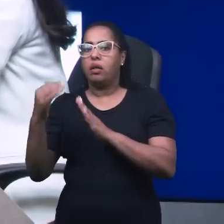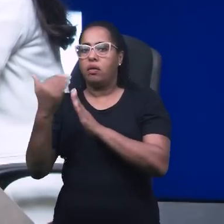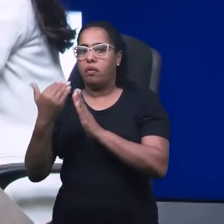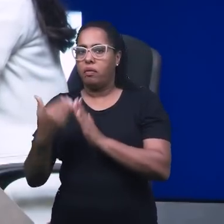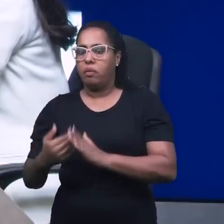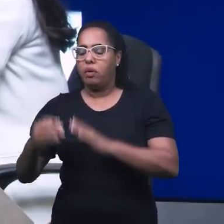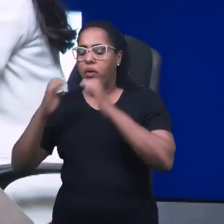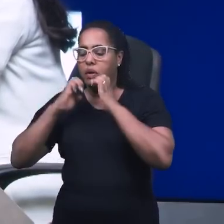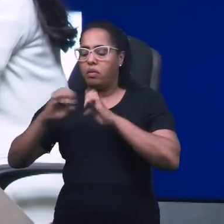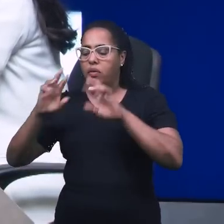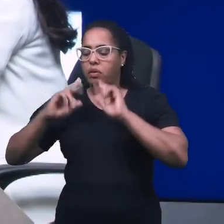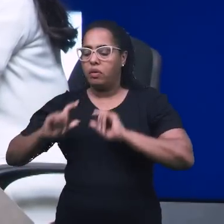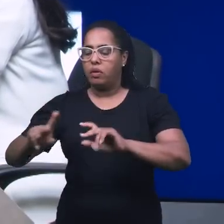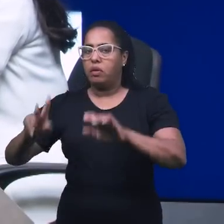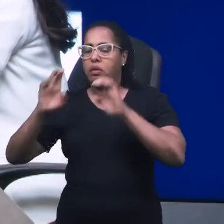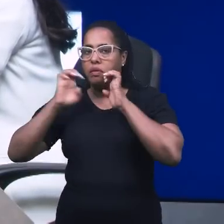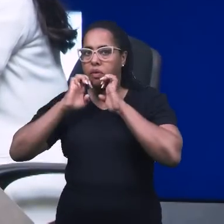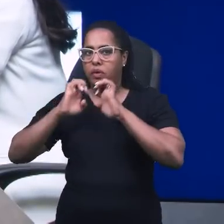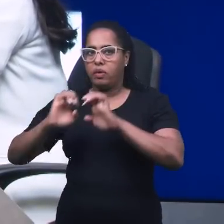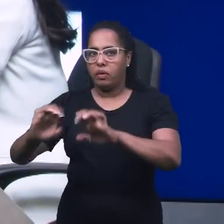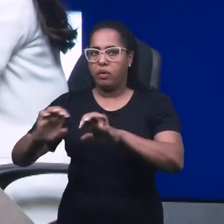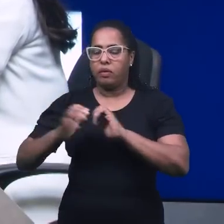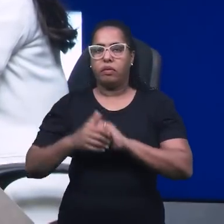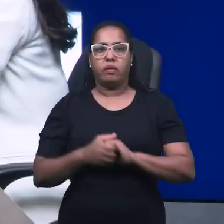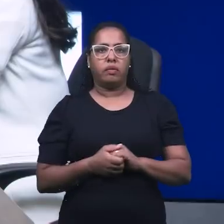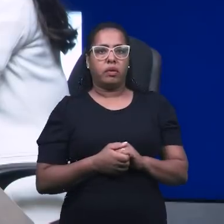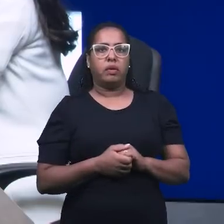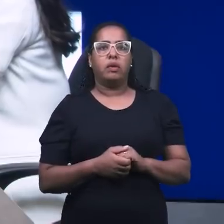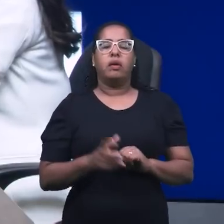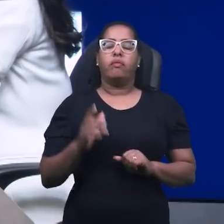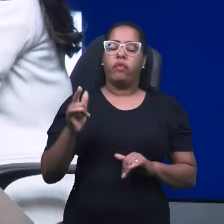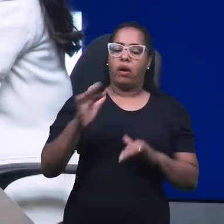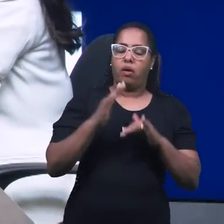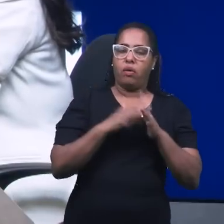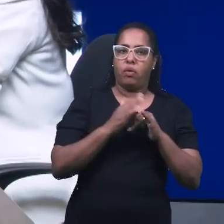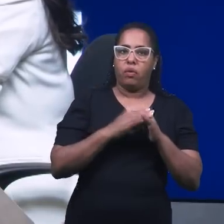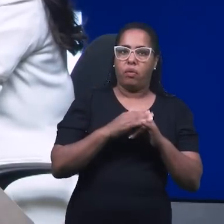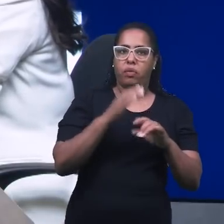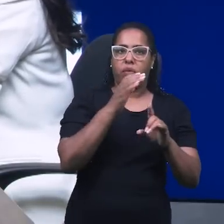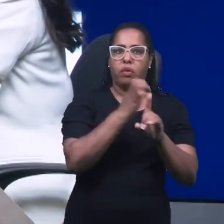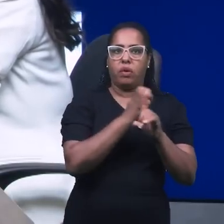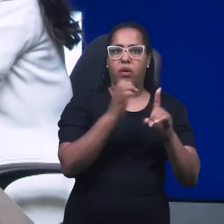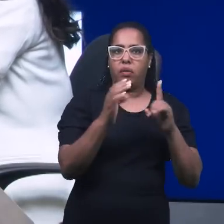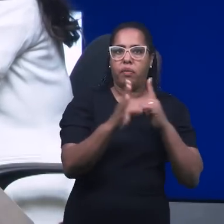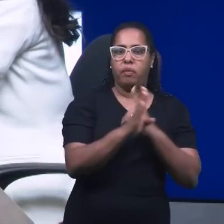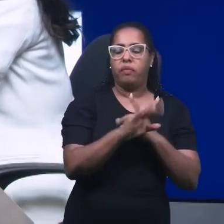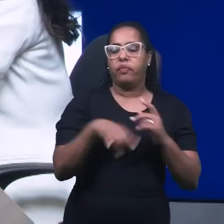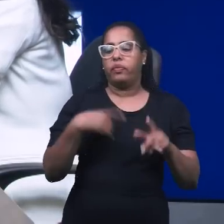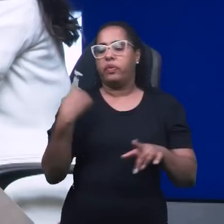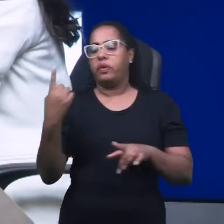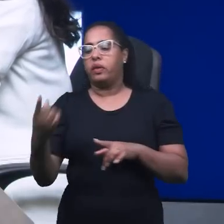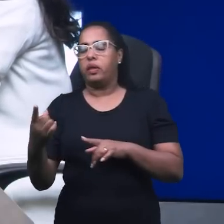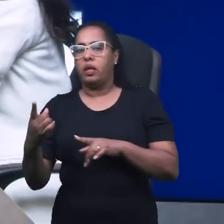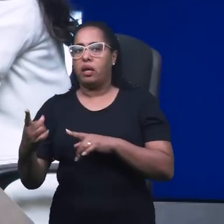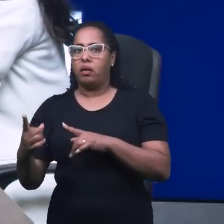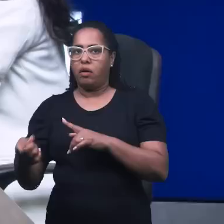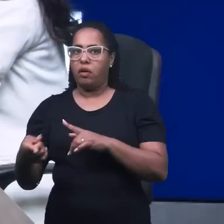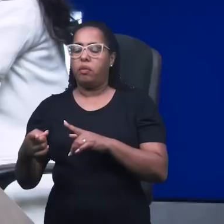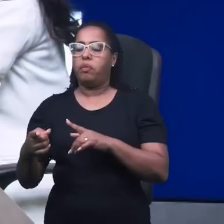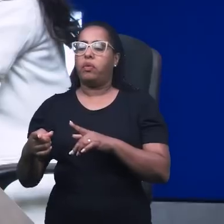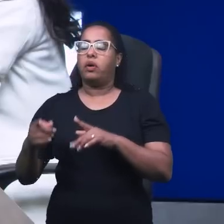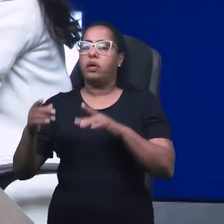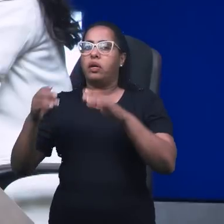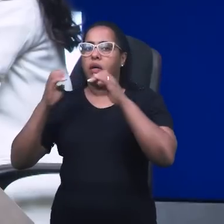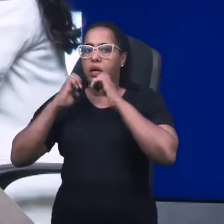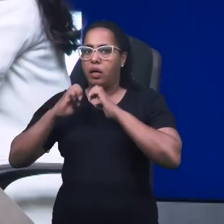Anunciando o Evangelho Eterno. Até hoje é assim, né? A aula sai veiculada no YouTube, né? Na EBD, e depois ela